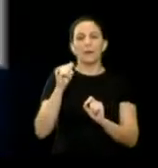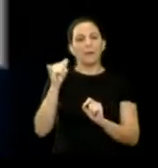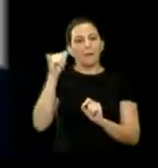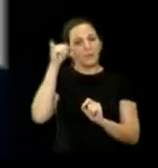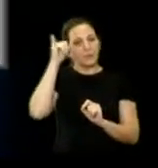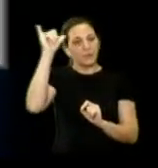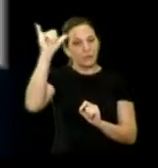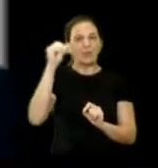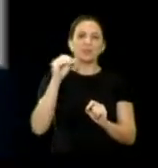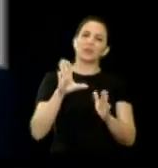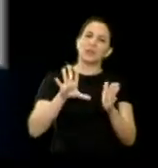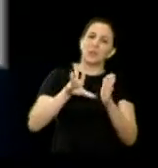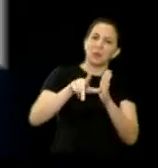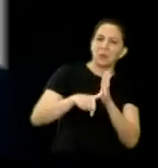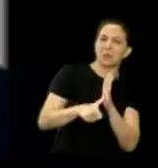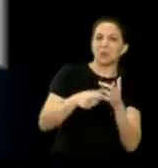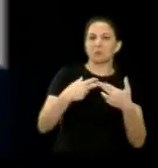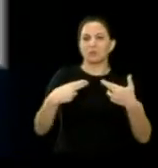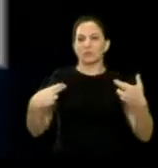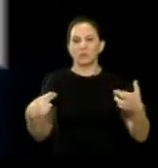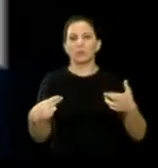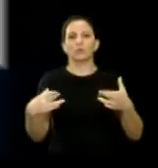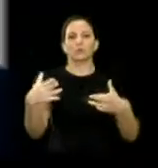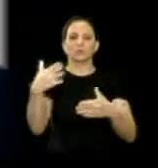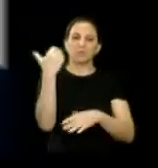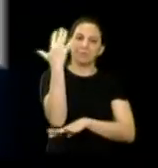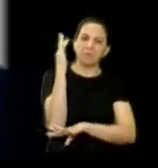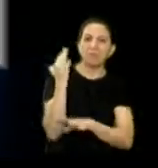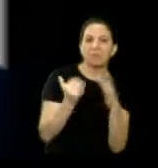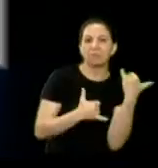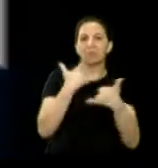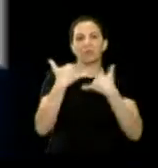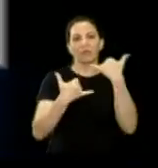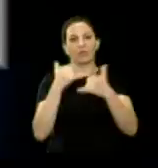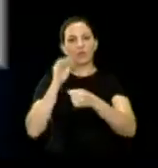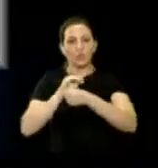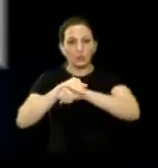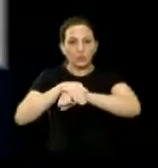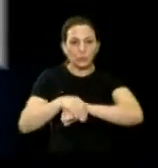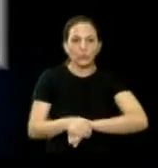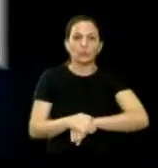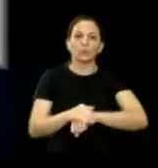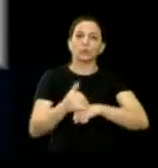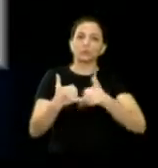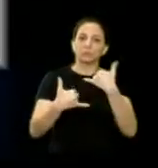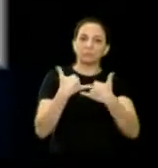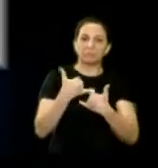embeleza as ruas urbanas, lazer noturno, uso eficiente e racional da energia elétrica, pode seguir.